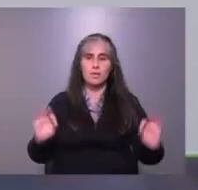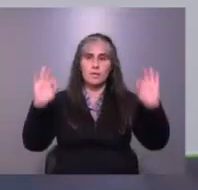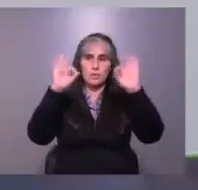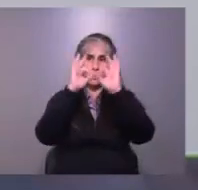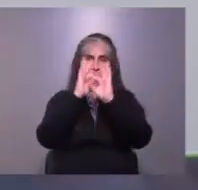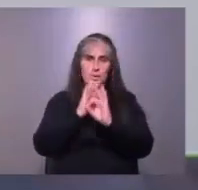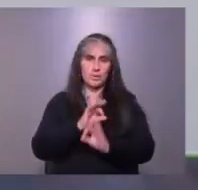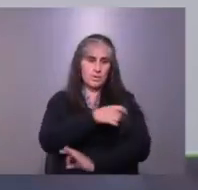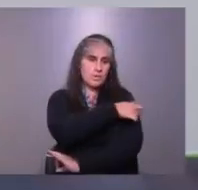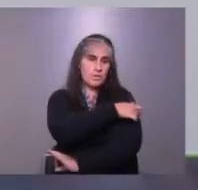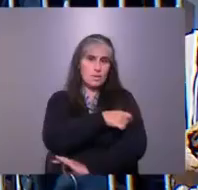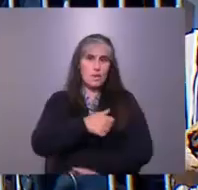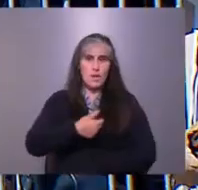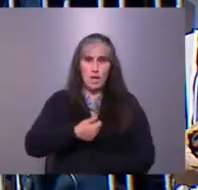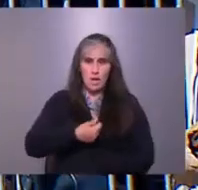Santo.